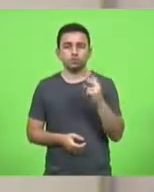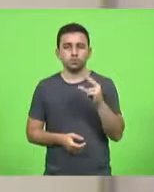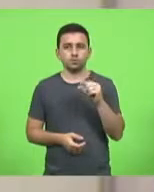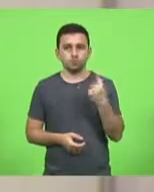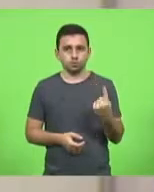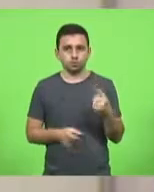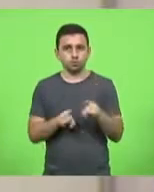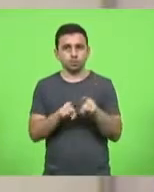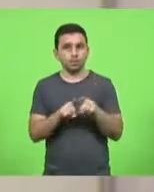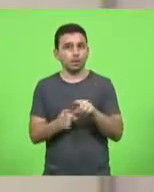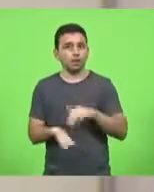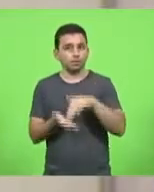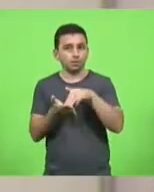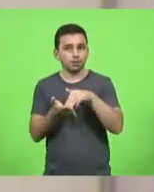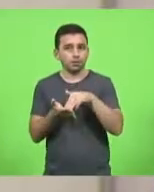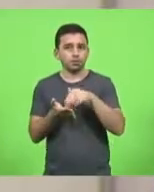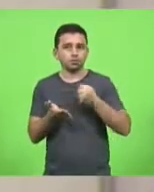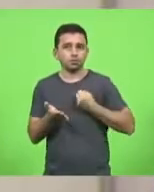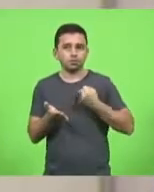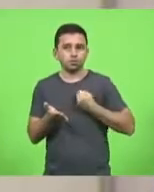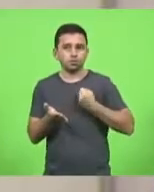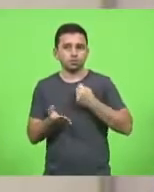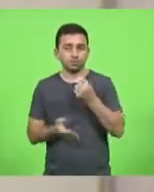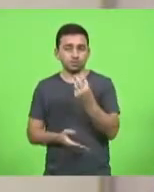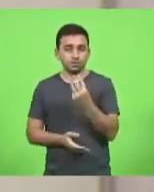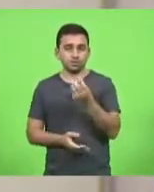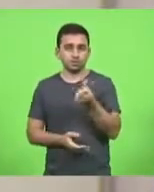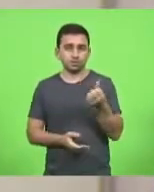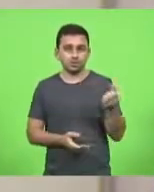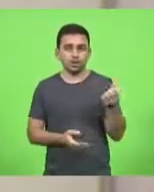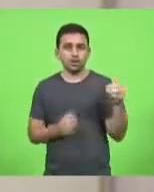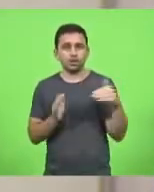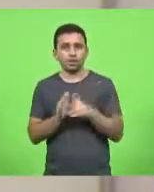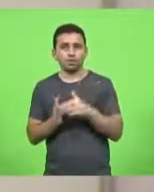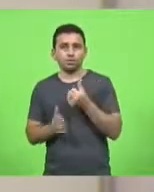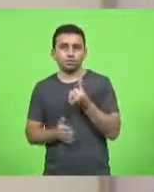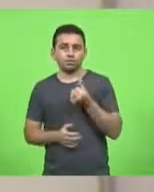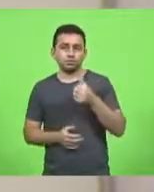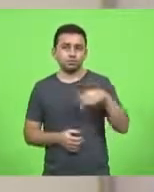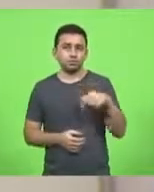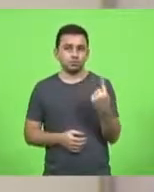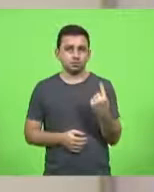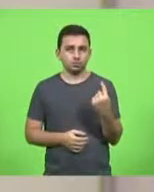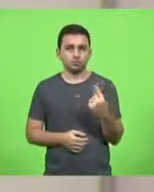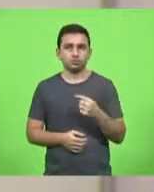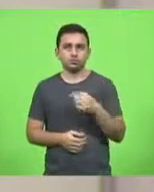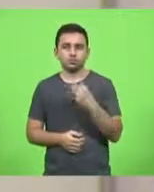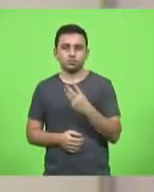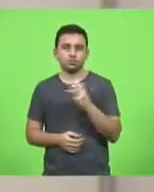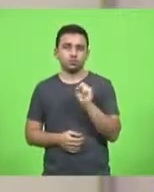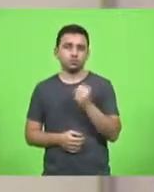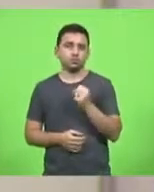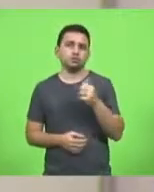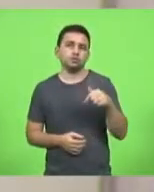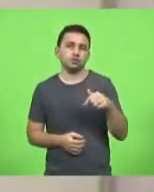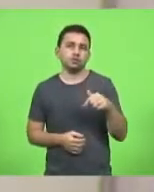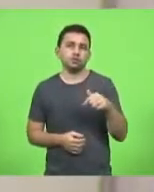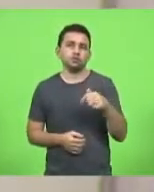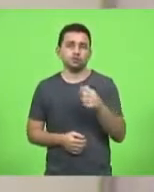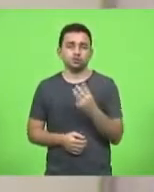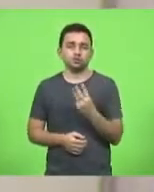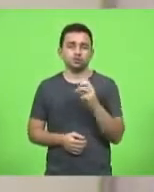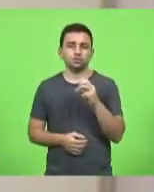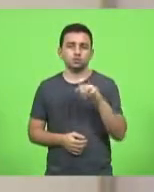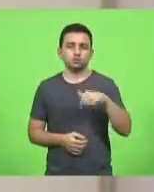como os requerimentos número 366 a 371, 387